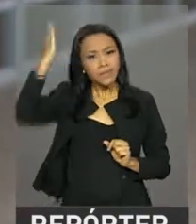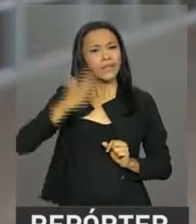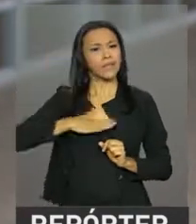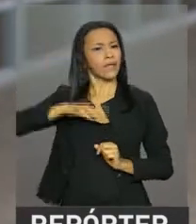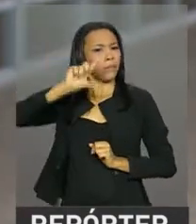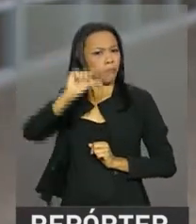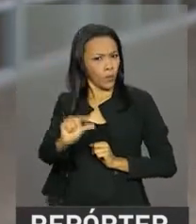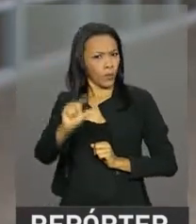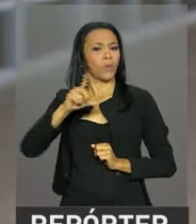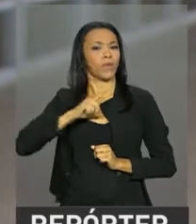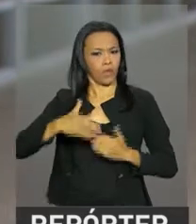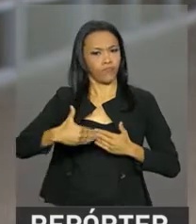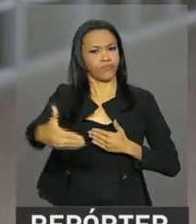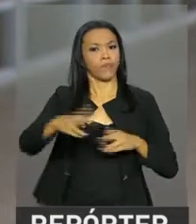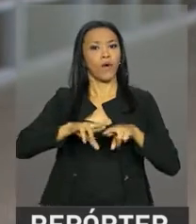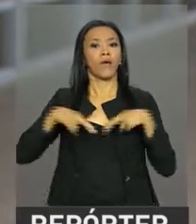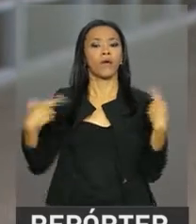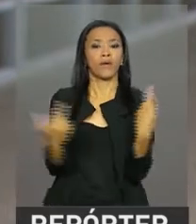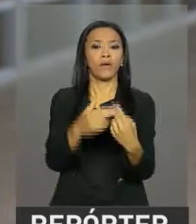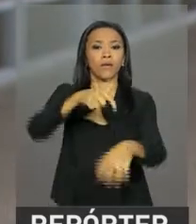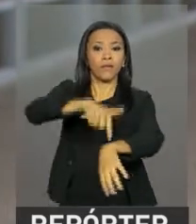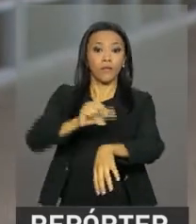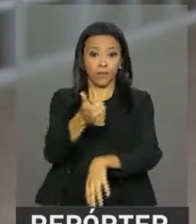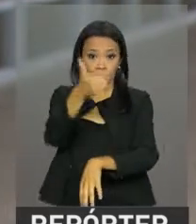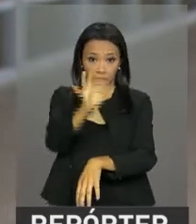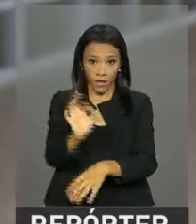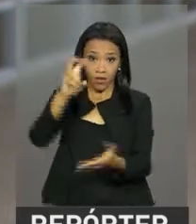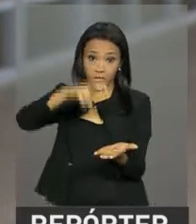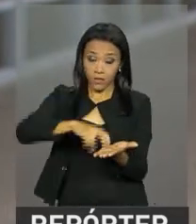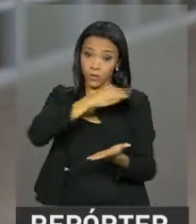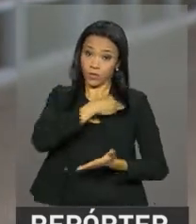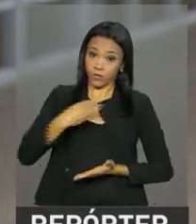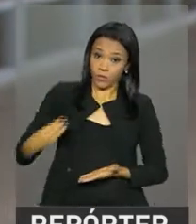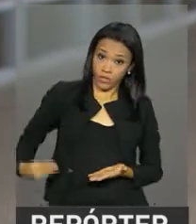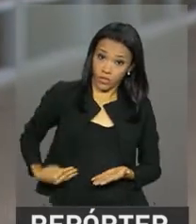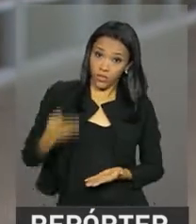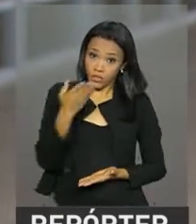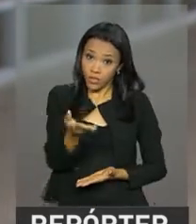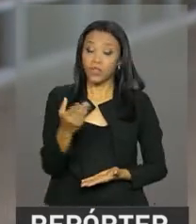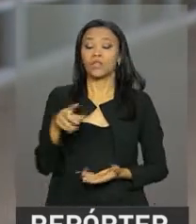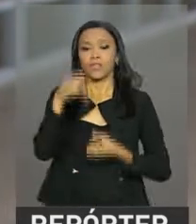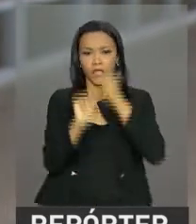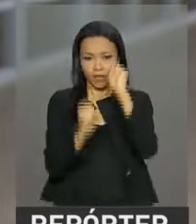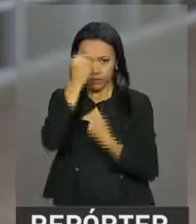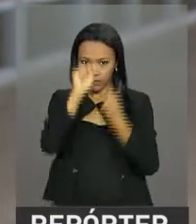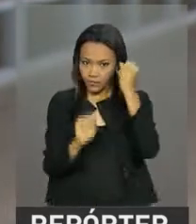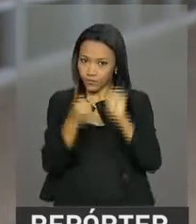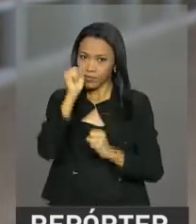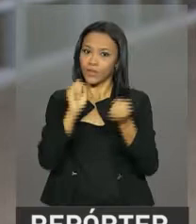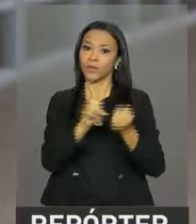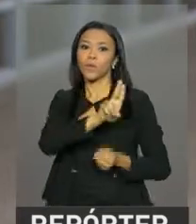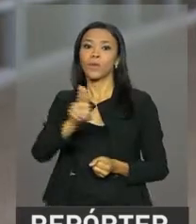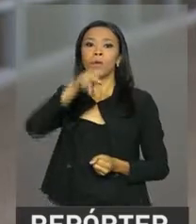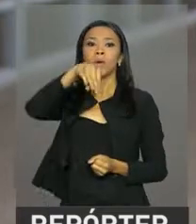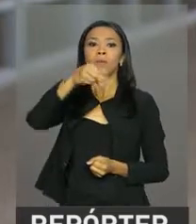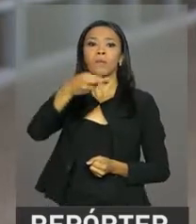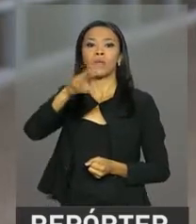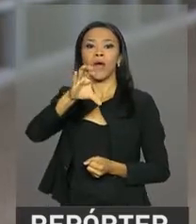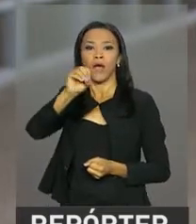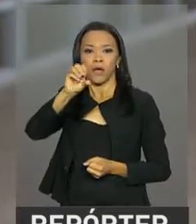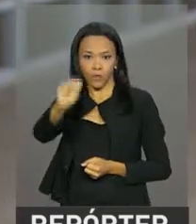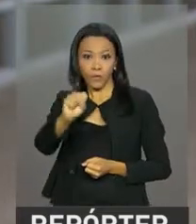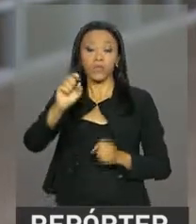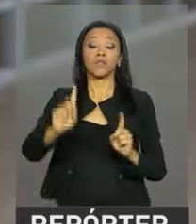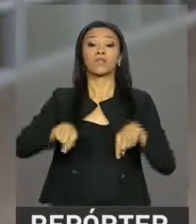pouco às 10 horas com o ministro da indústria e comércio exterior e serviços marcos pereira à tarde às